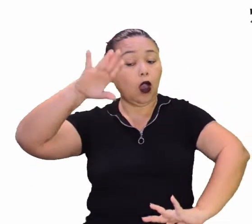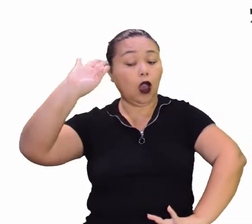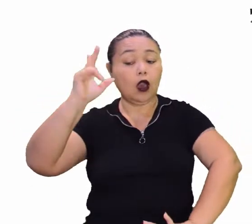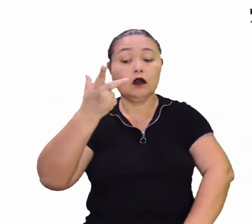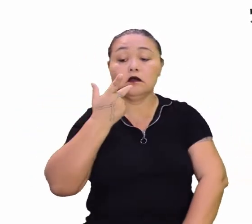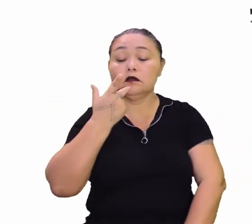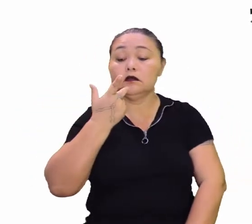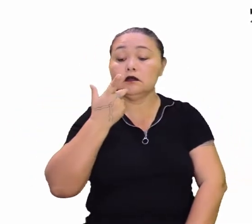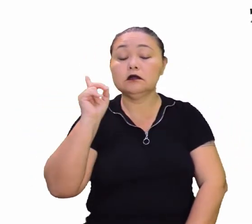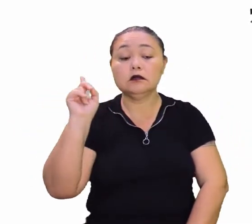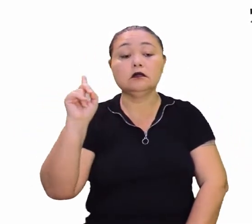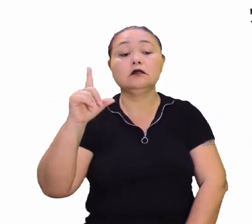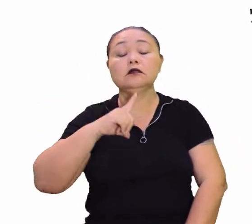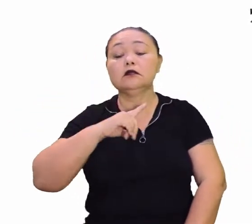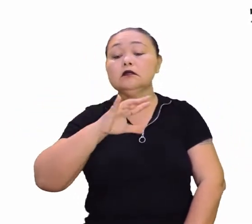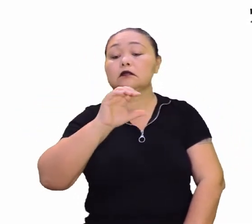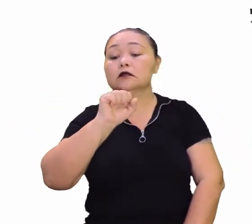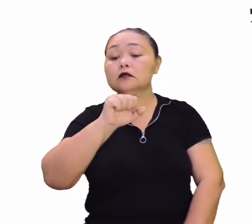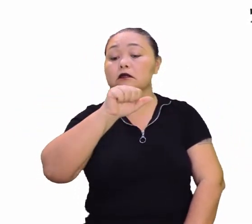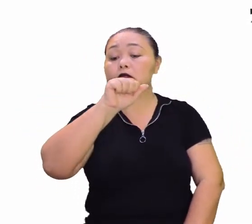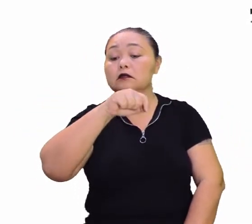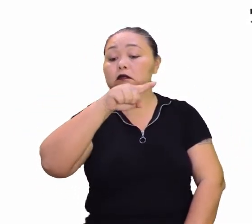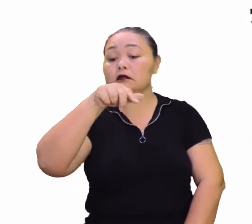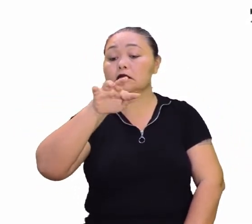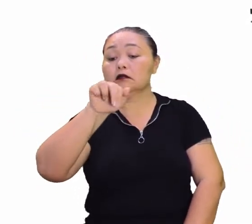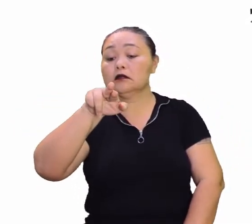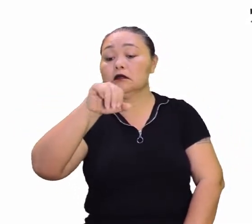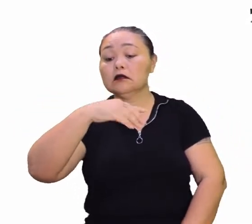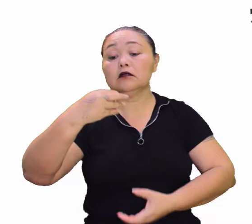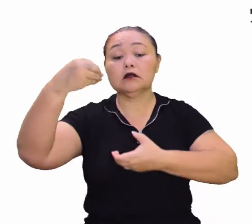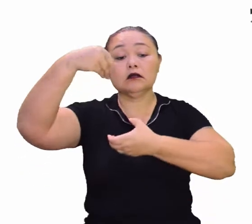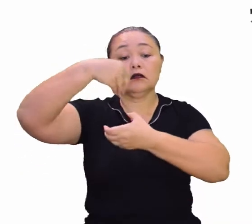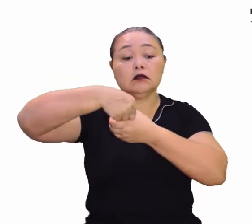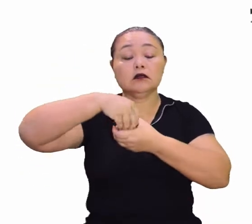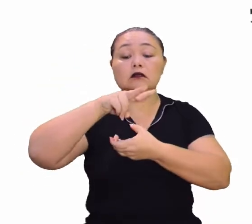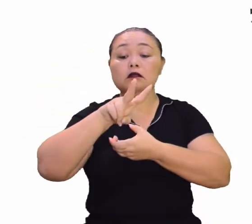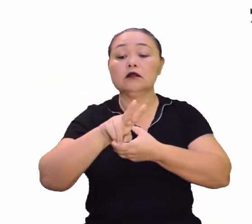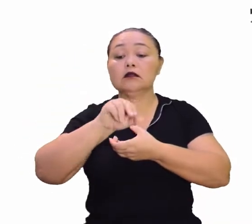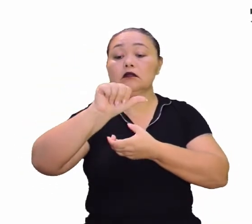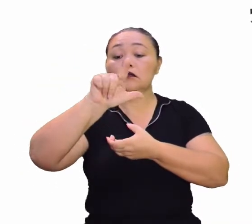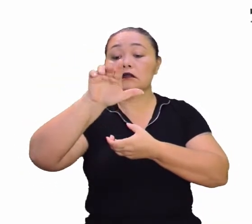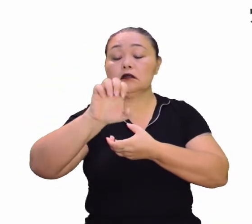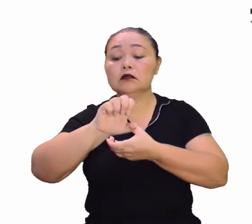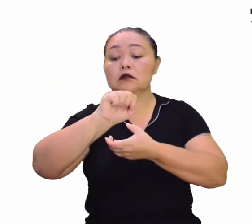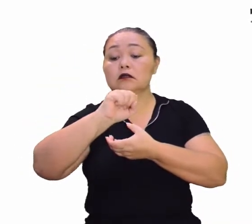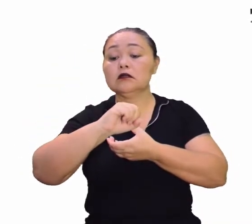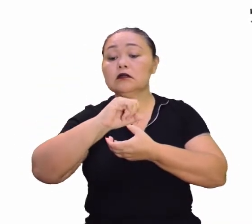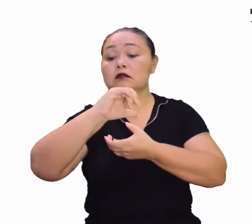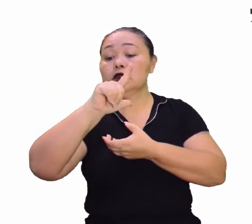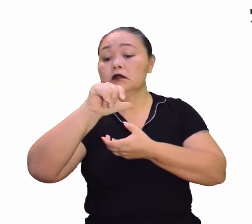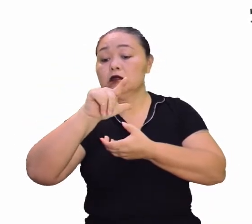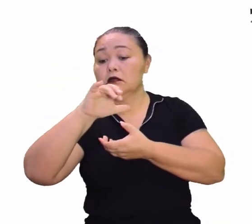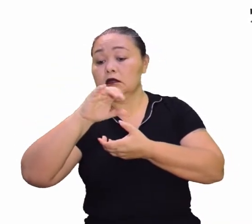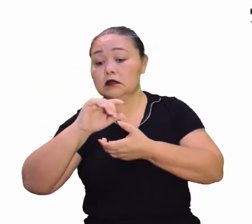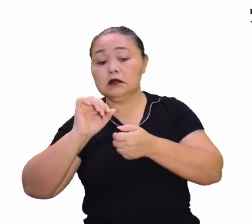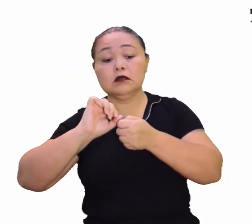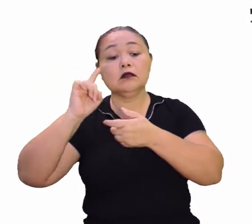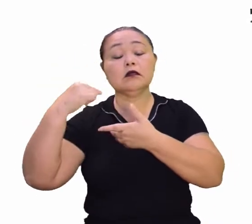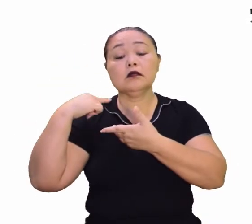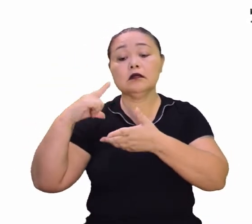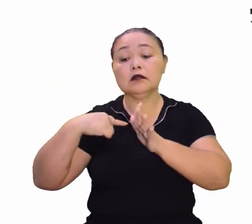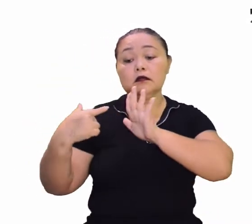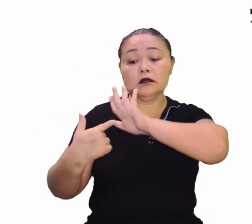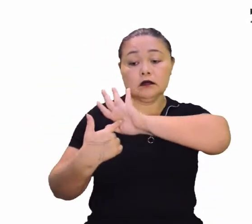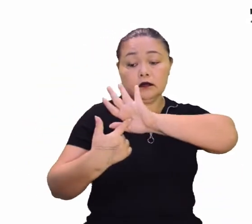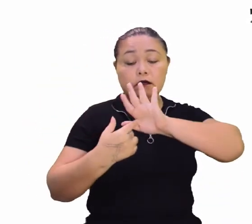para vocês, em São Francisco encontramos aí o Vale do Silício, né, professor Jorge? E falamos durante a aula, que apresentamos